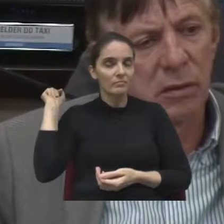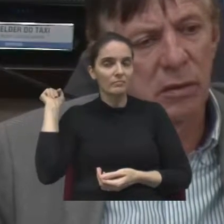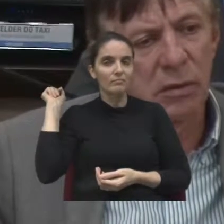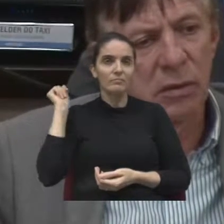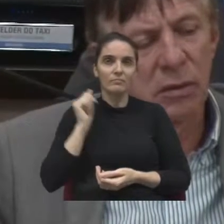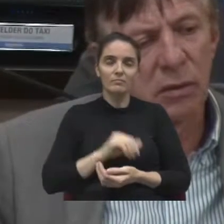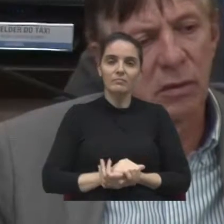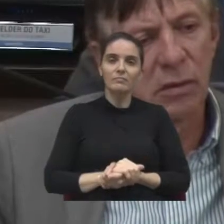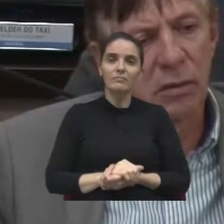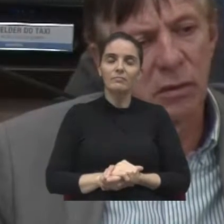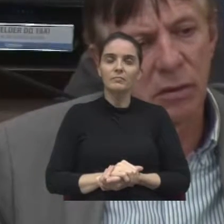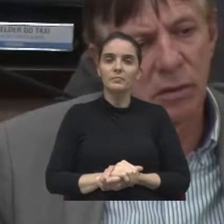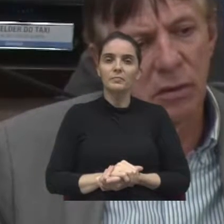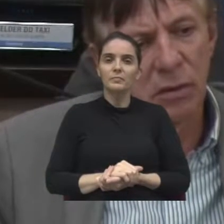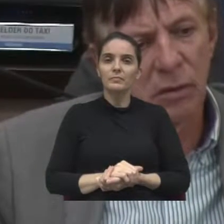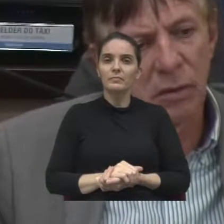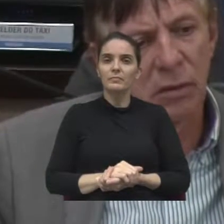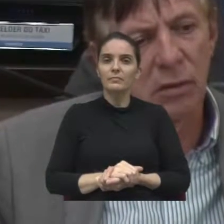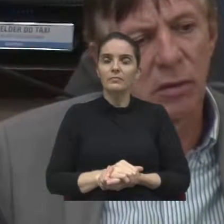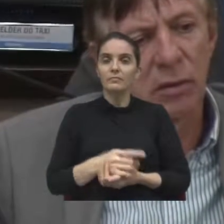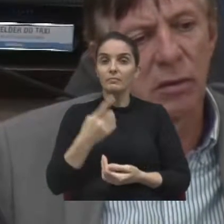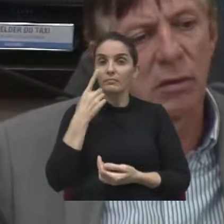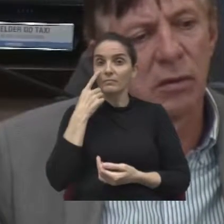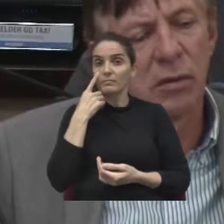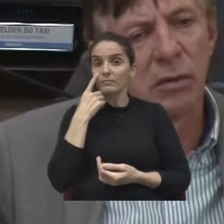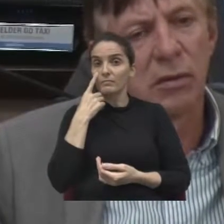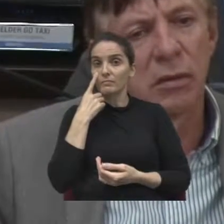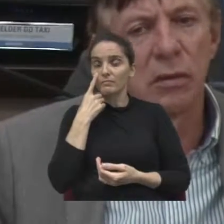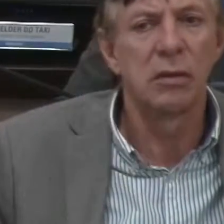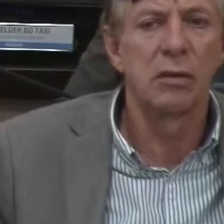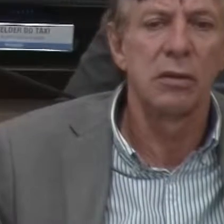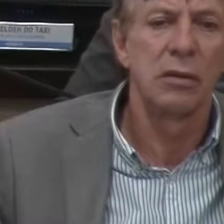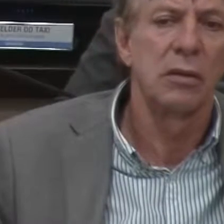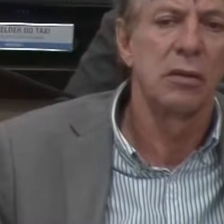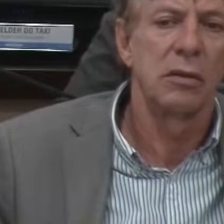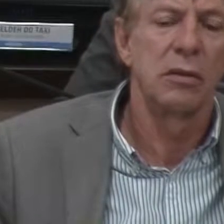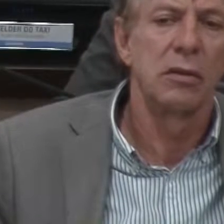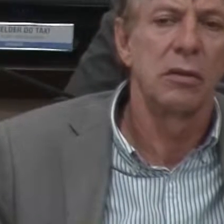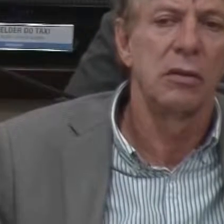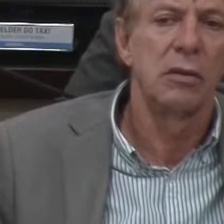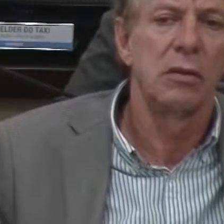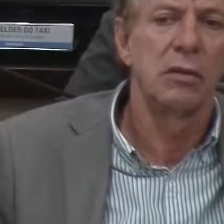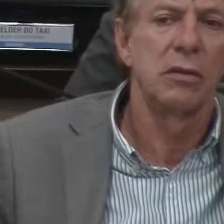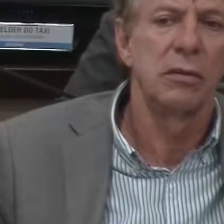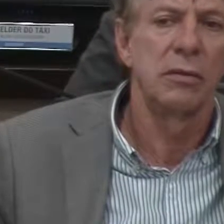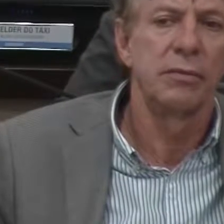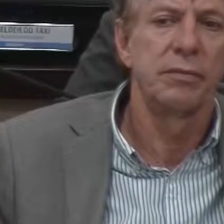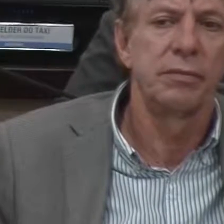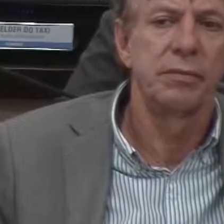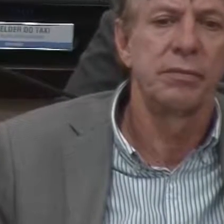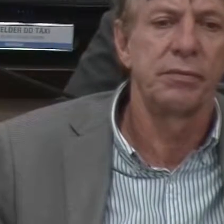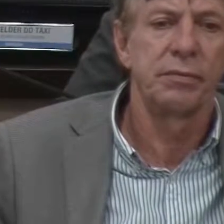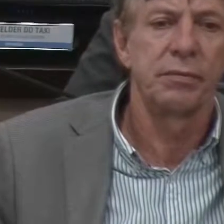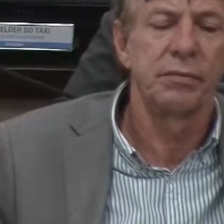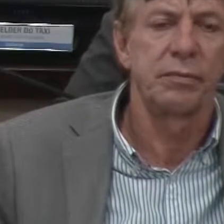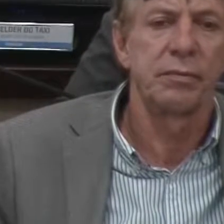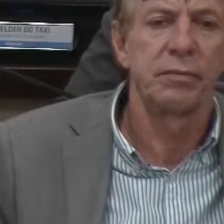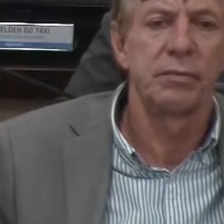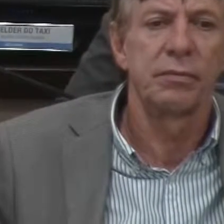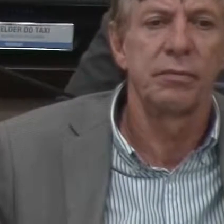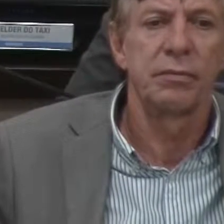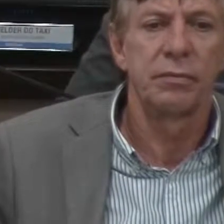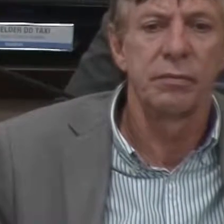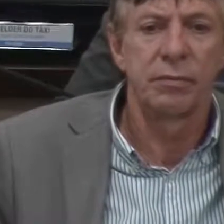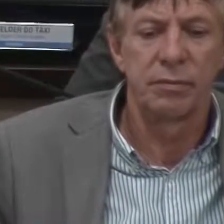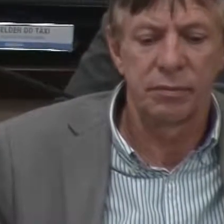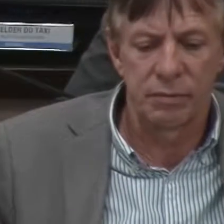isso quando foi ser obrigado a usar o cinto de segurança no carro. É uma coisa que, para quem está ouvindo, pode